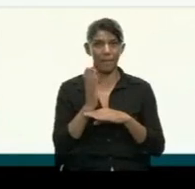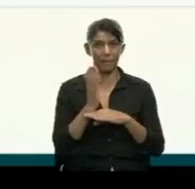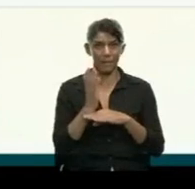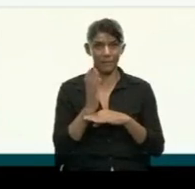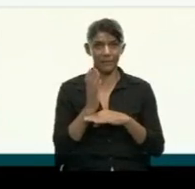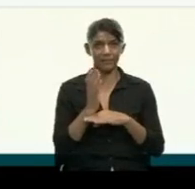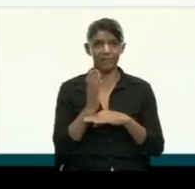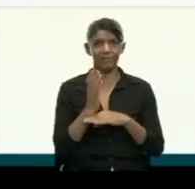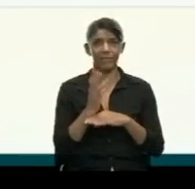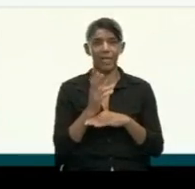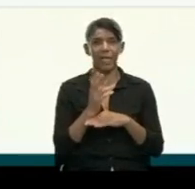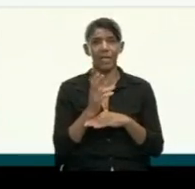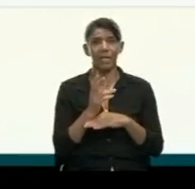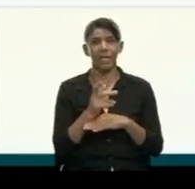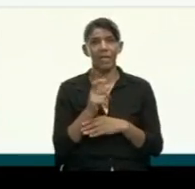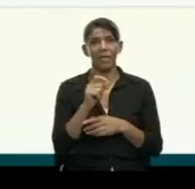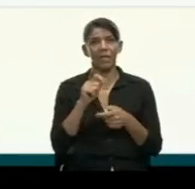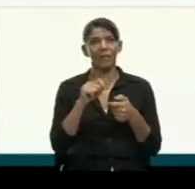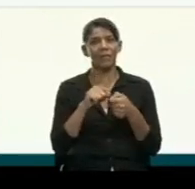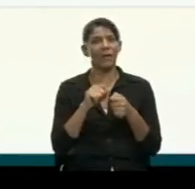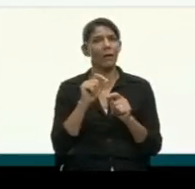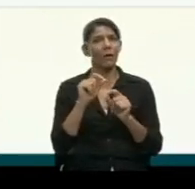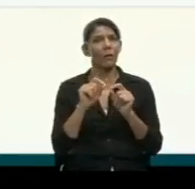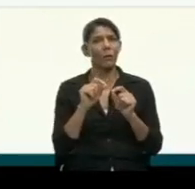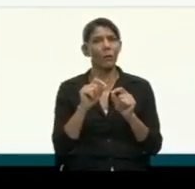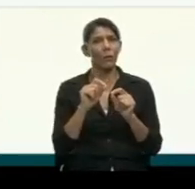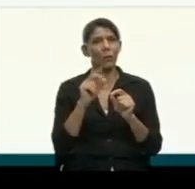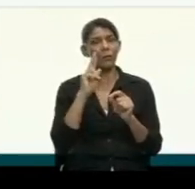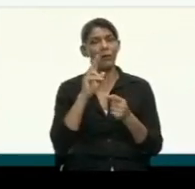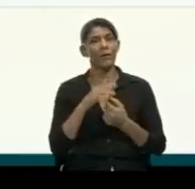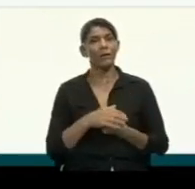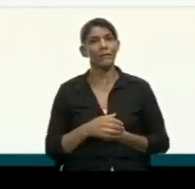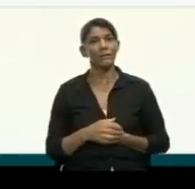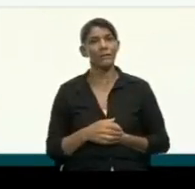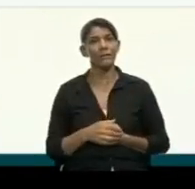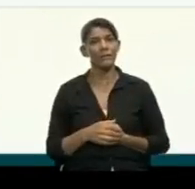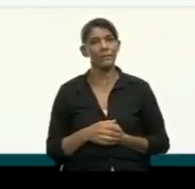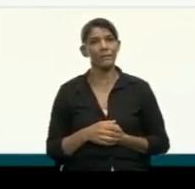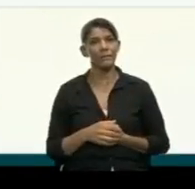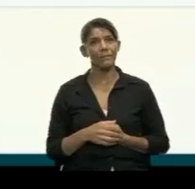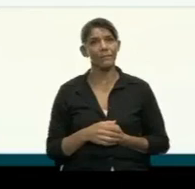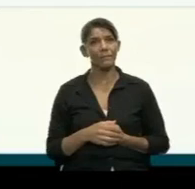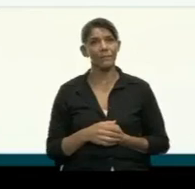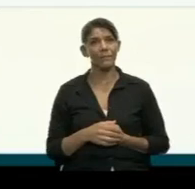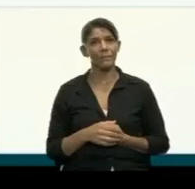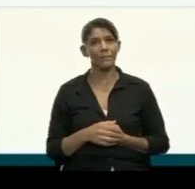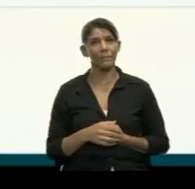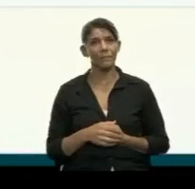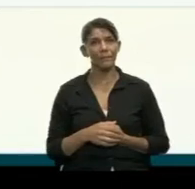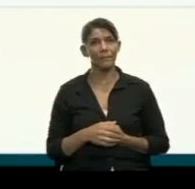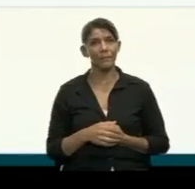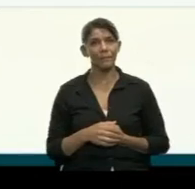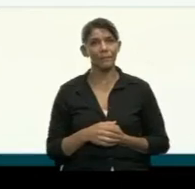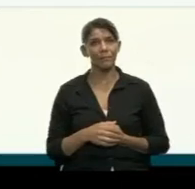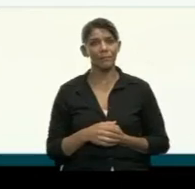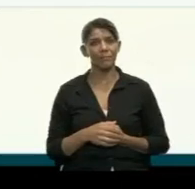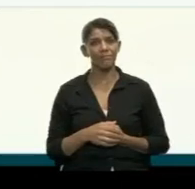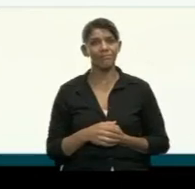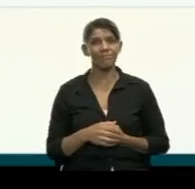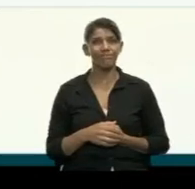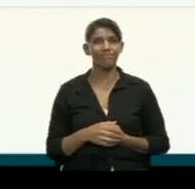para fechamento, o que eles fazem? Olha só, eles usam a própria face